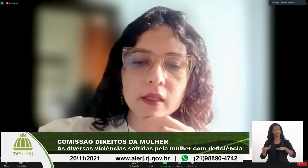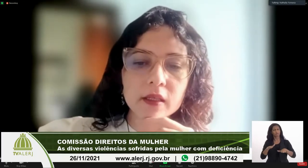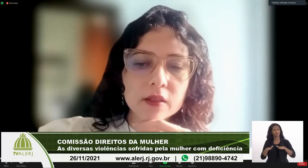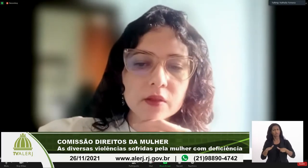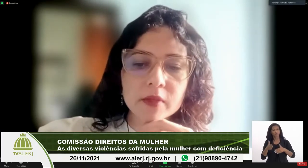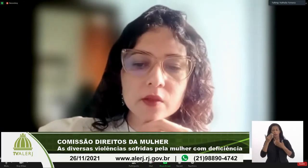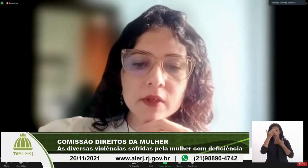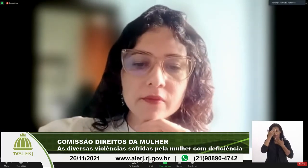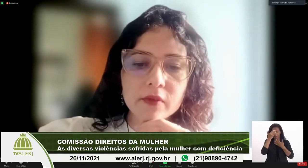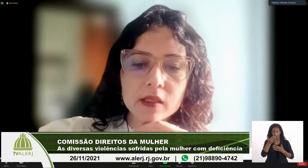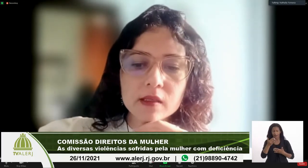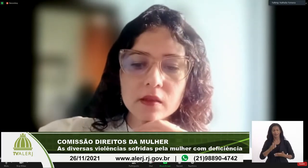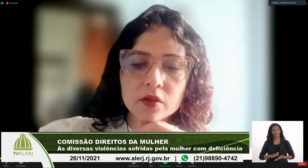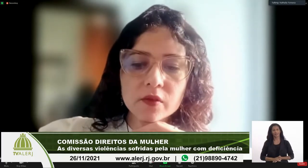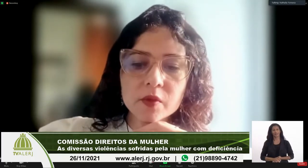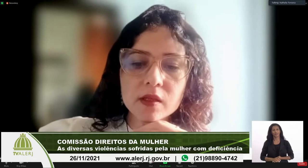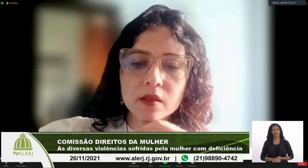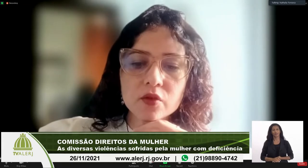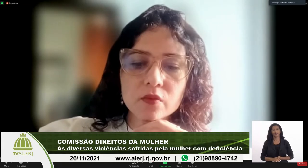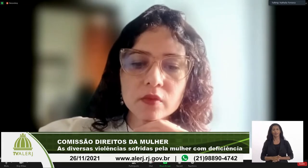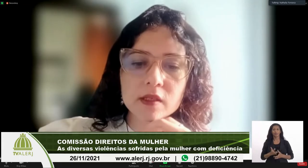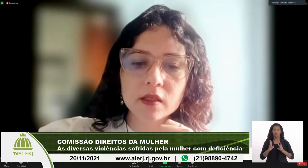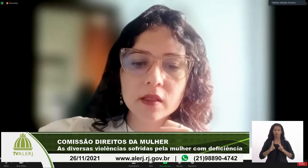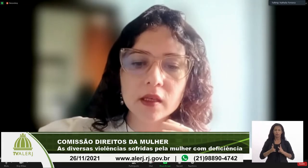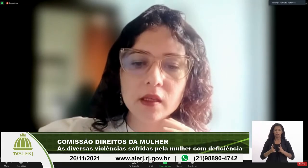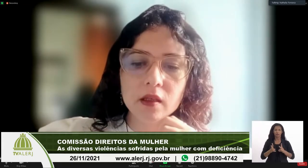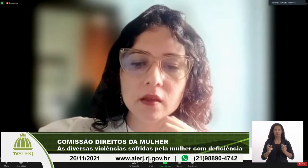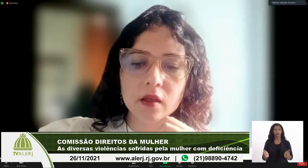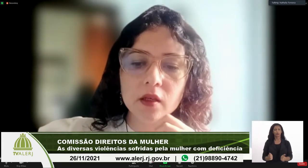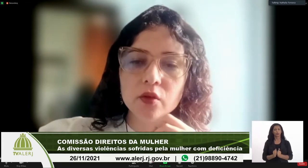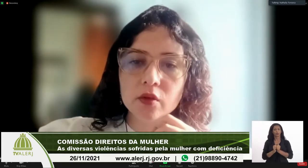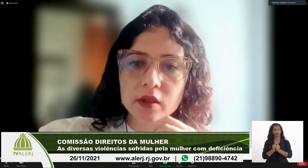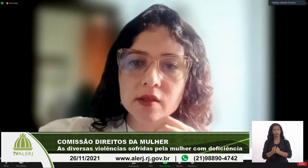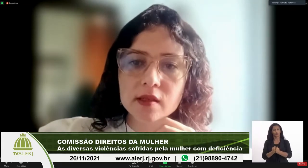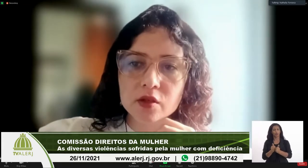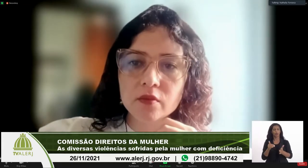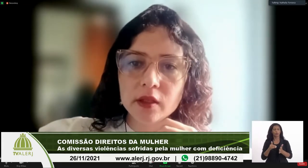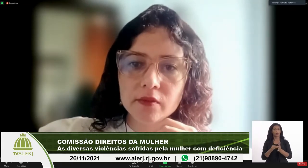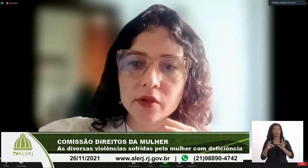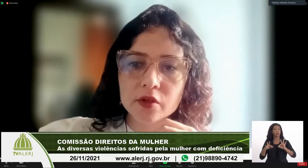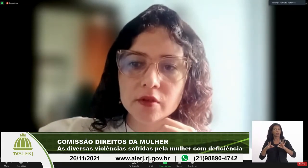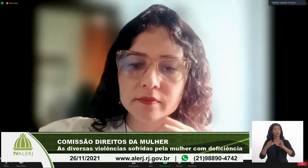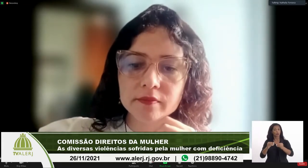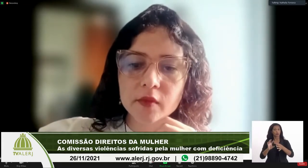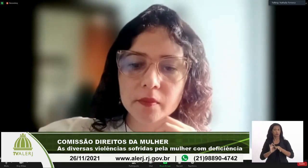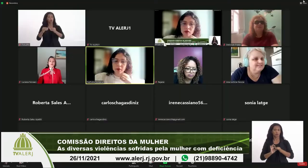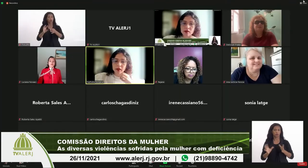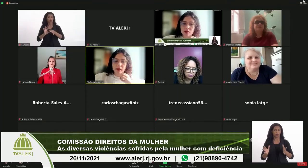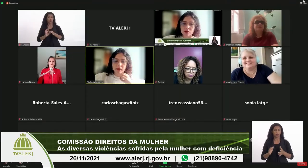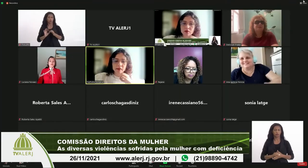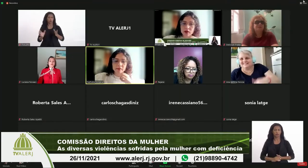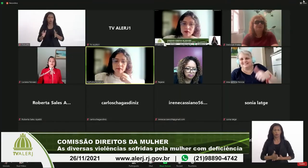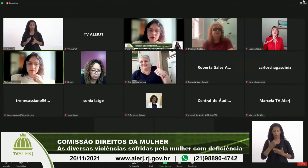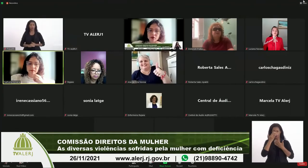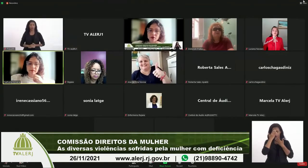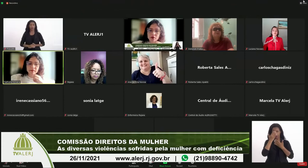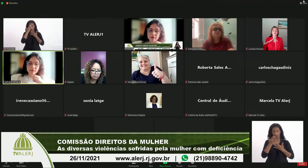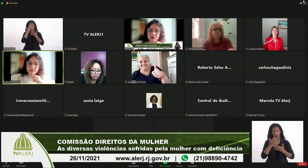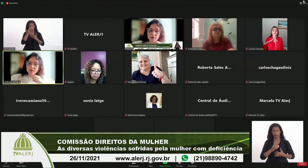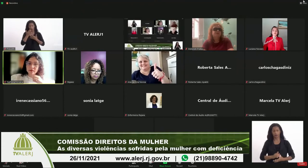agradeço mais uma vez e nós vamos seguir juntas até que todas sejam livres obrigada